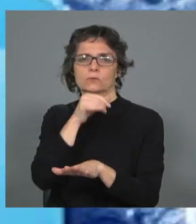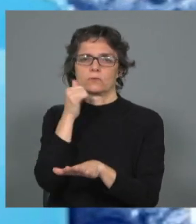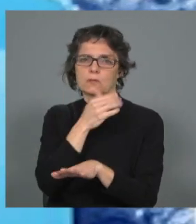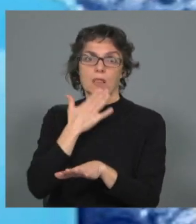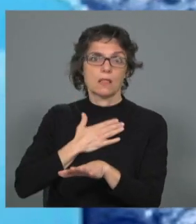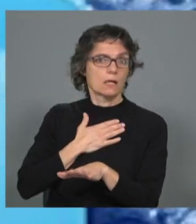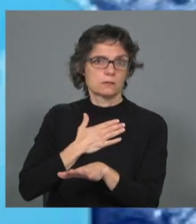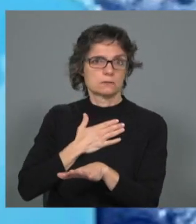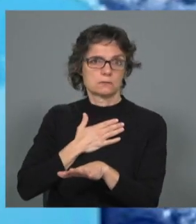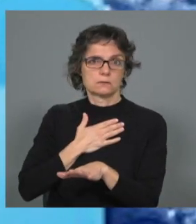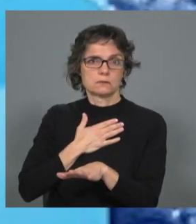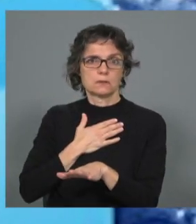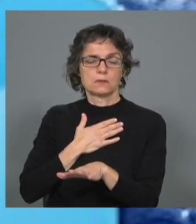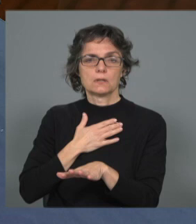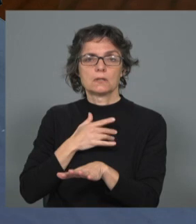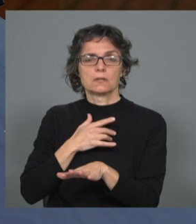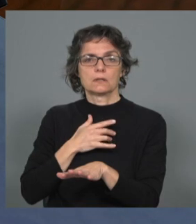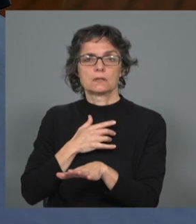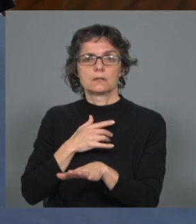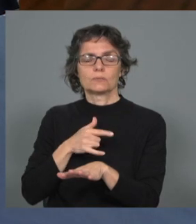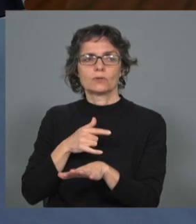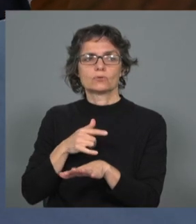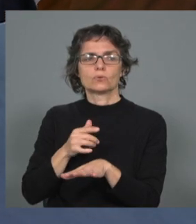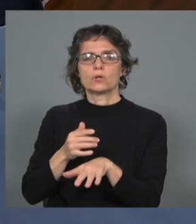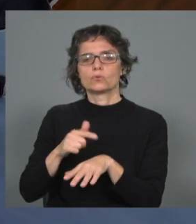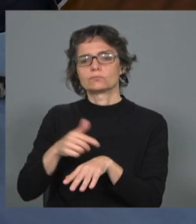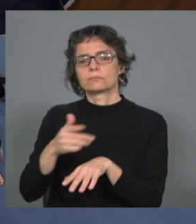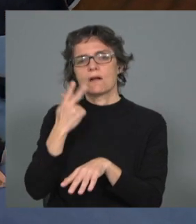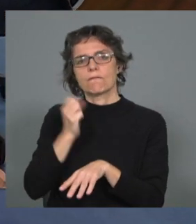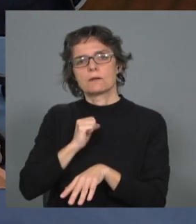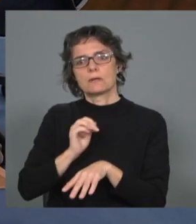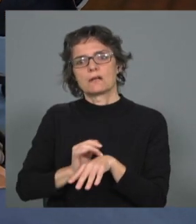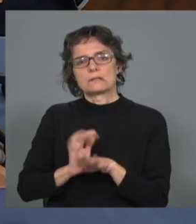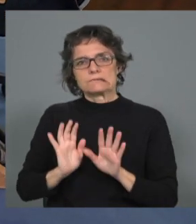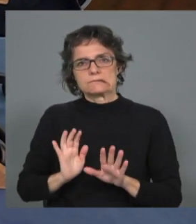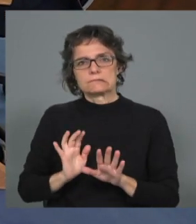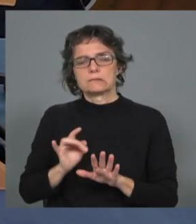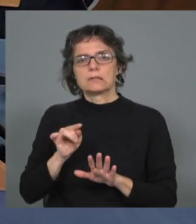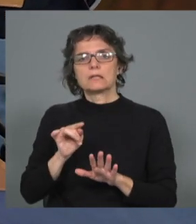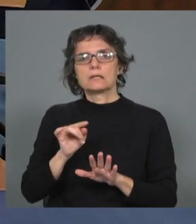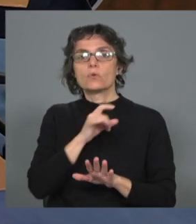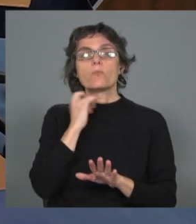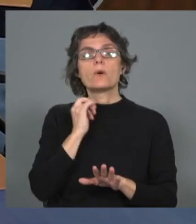foi uma altura muito delicada da minha vida e encontrei no padre José Manuel